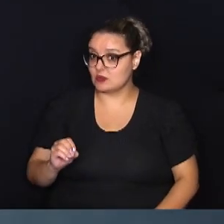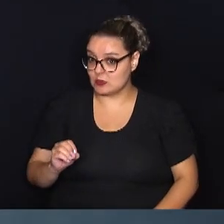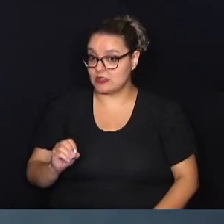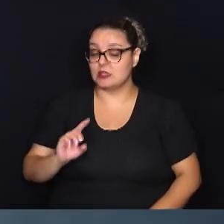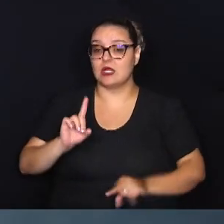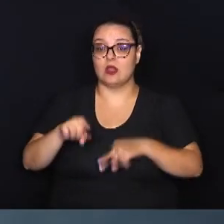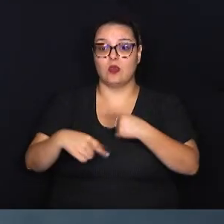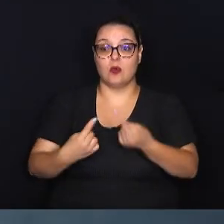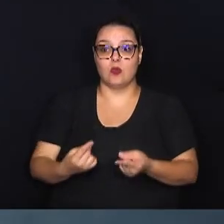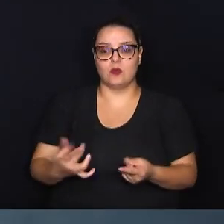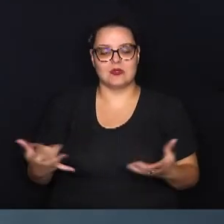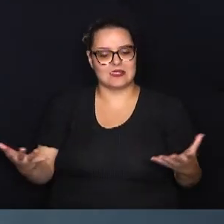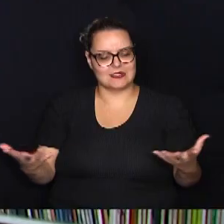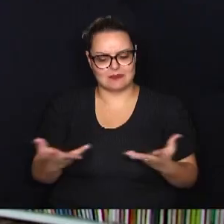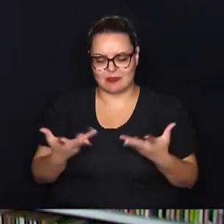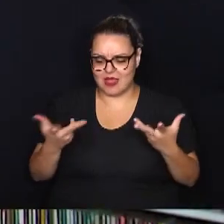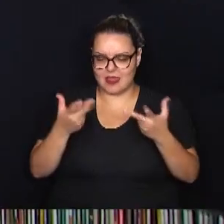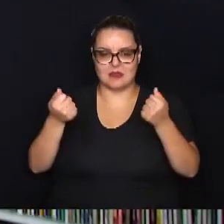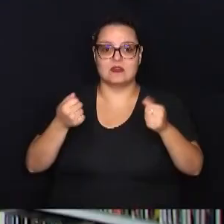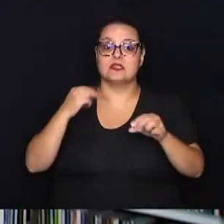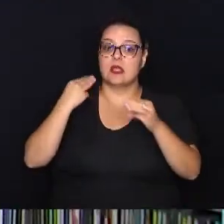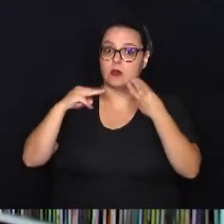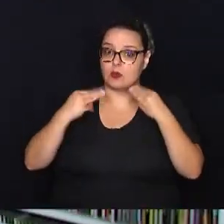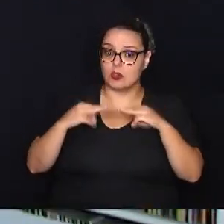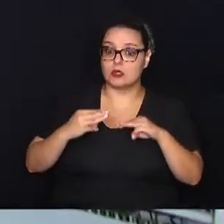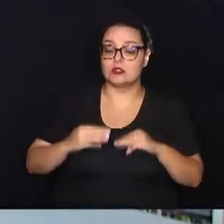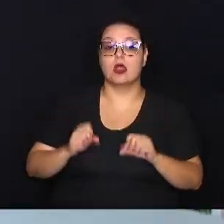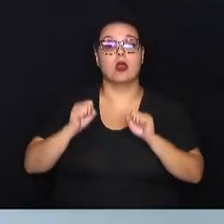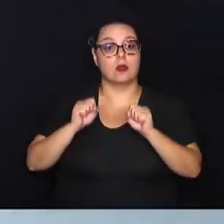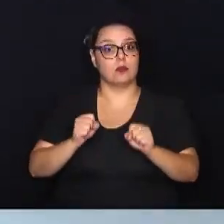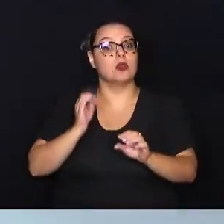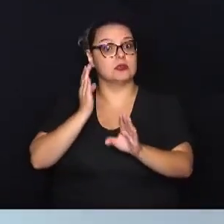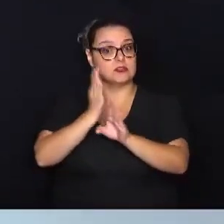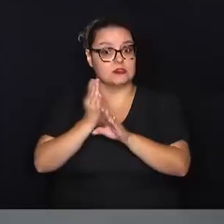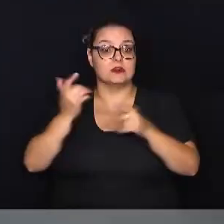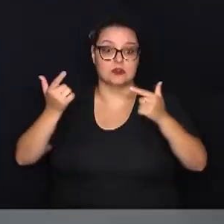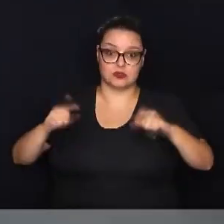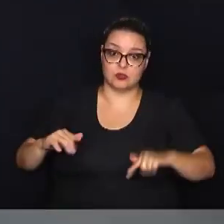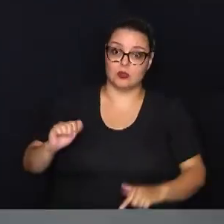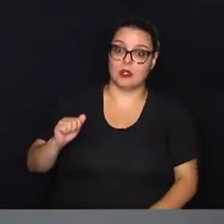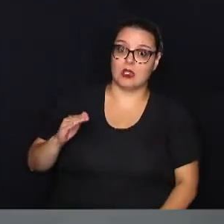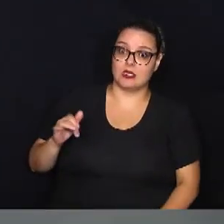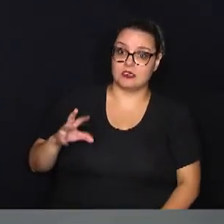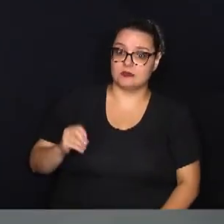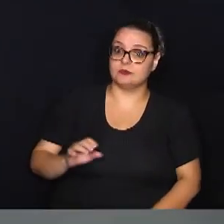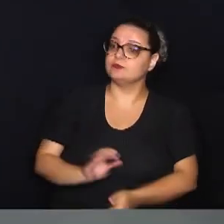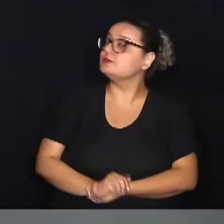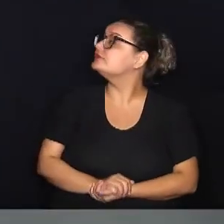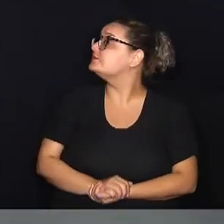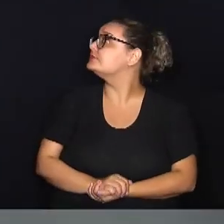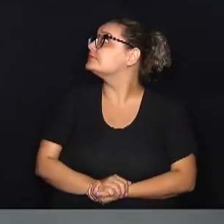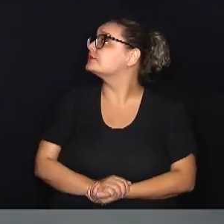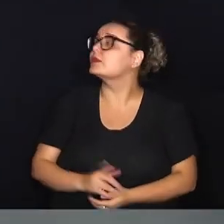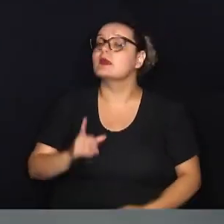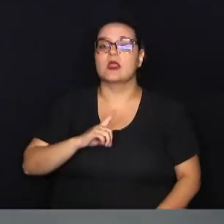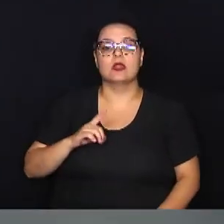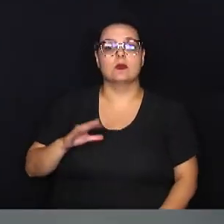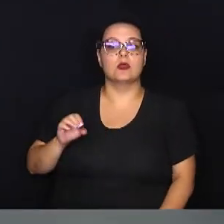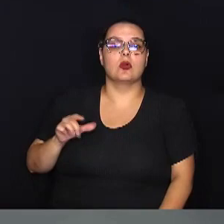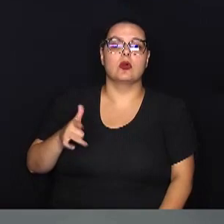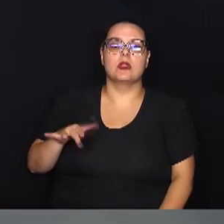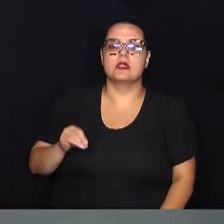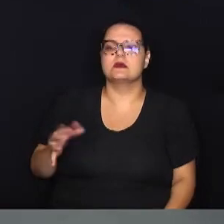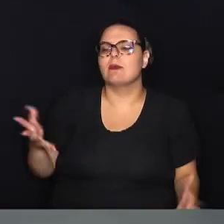outras preciosidades da música que podem ser encontradas no acervo. Temos uma coleção